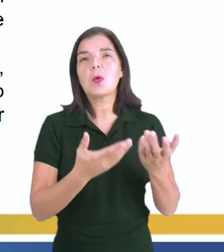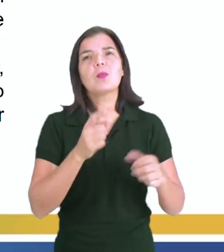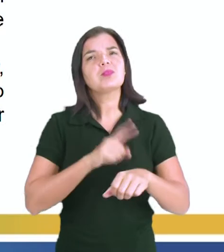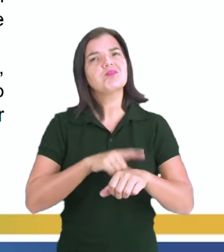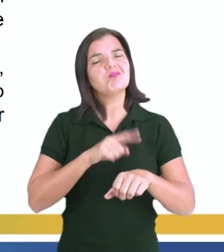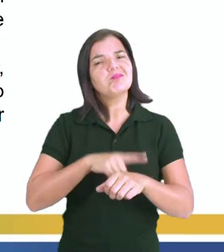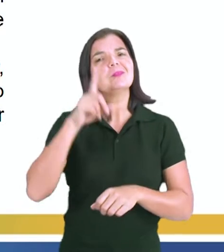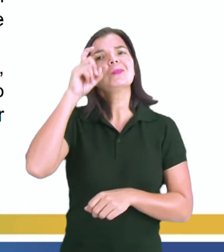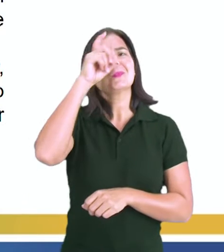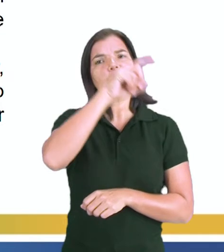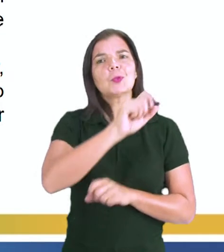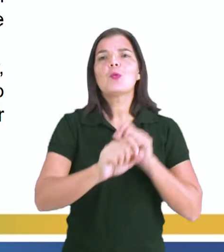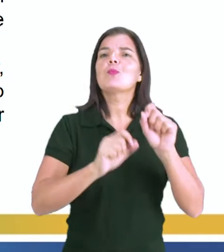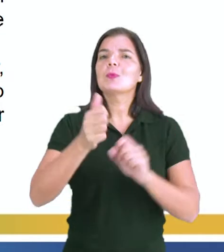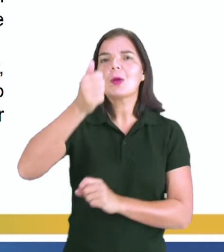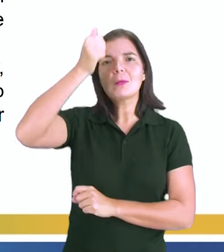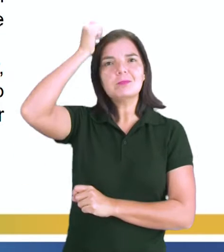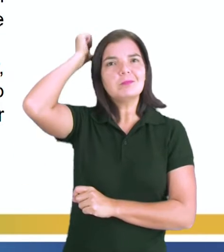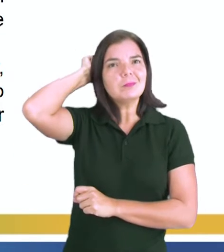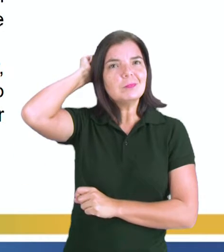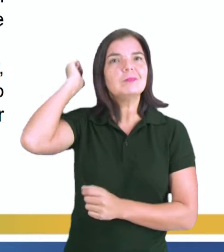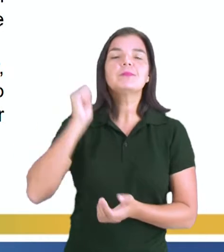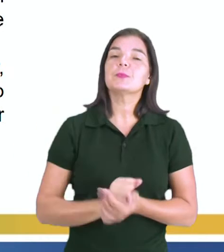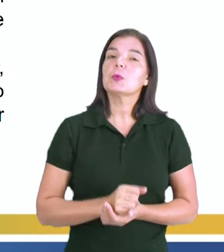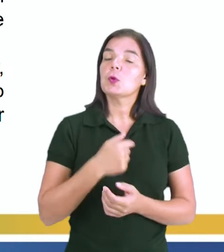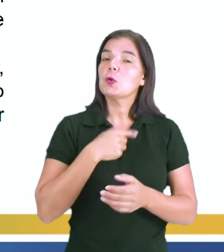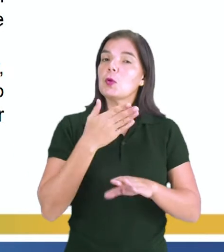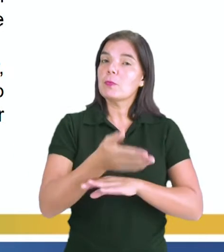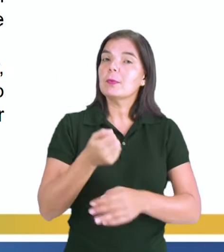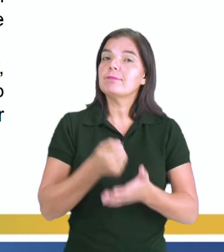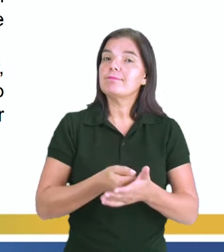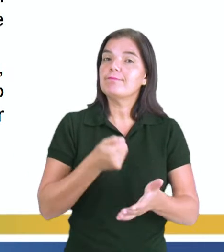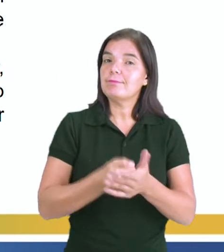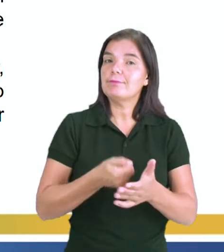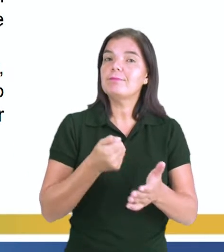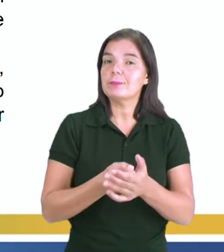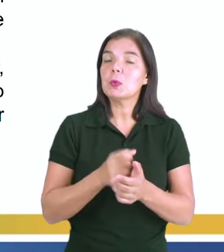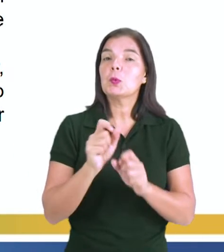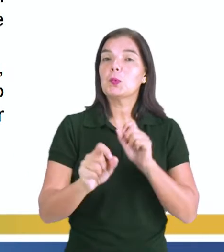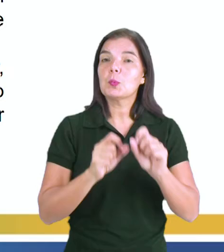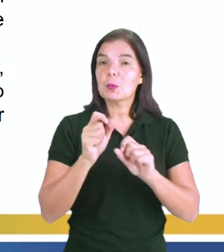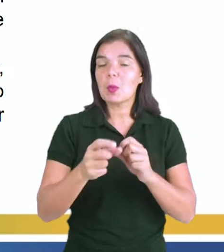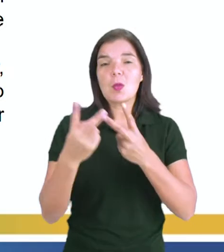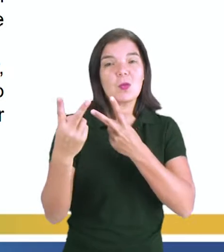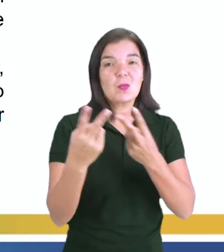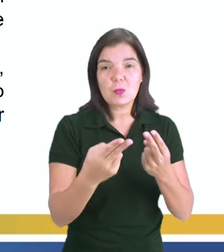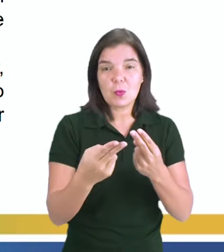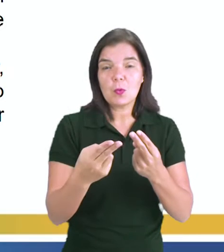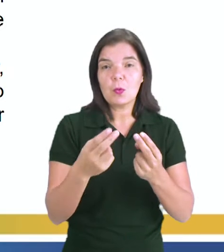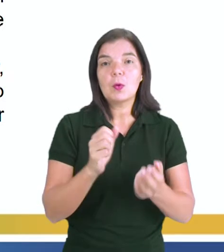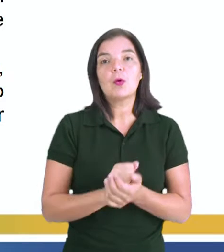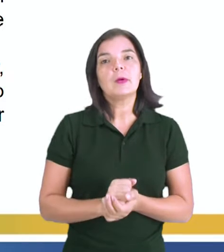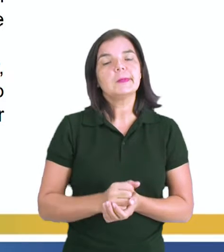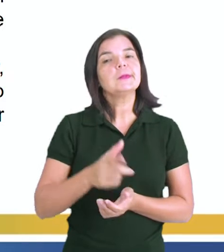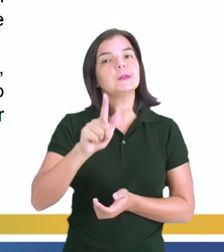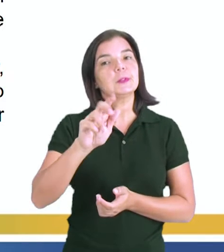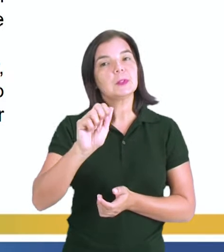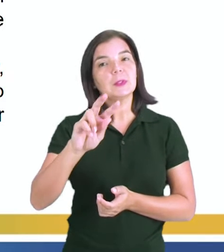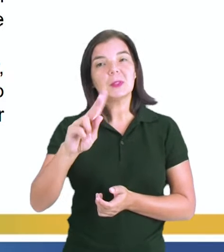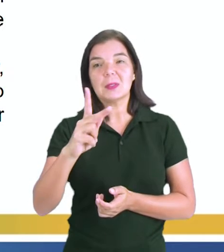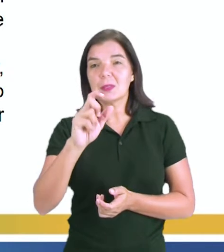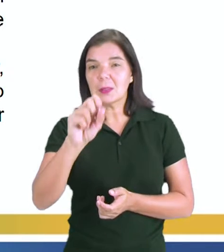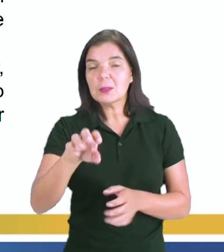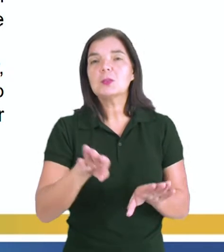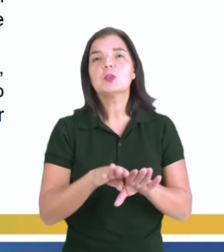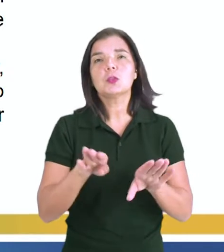momento terrível, que é o do vestibular, quando vão ser obrigados por uma máquina, do mesmo jeito como foram Gandhi